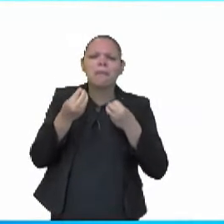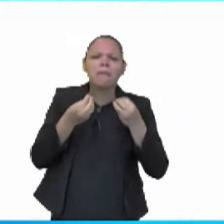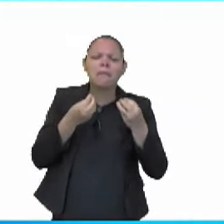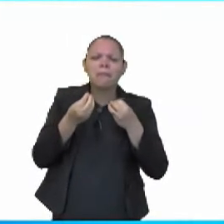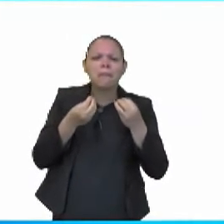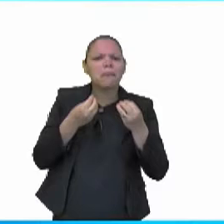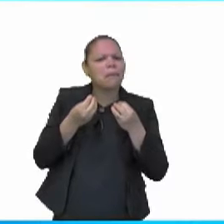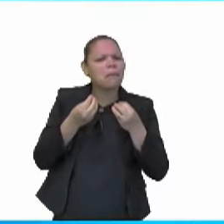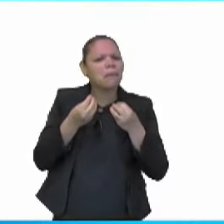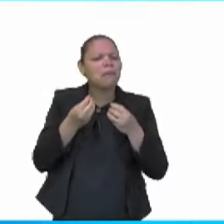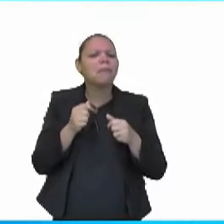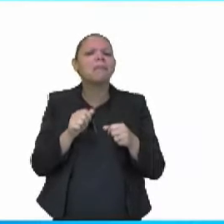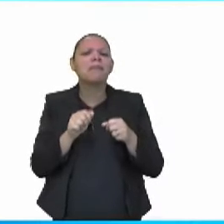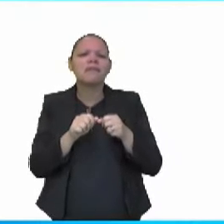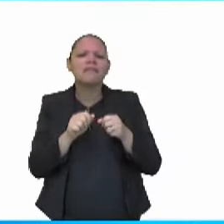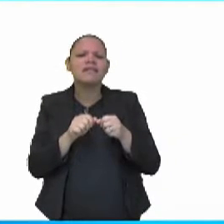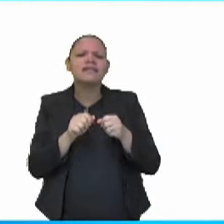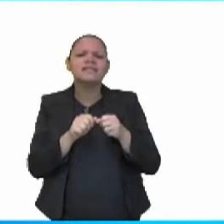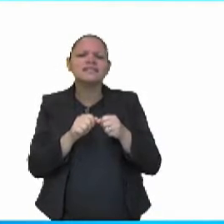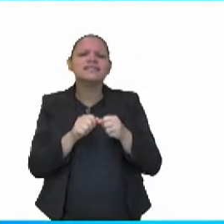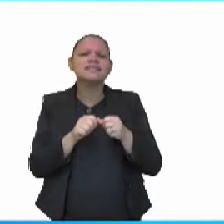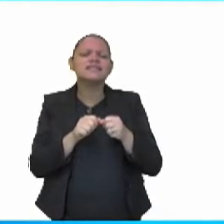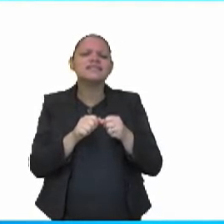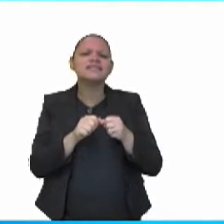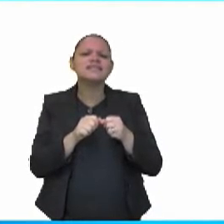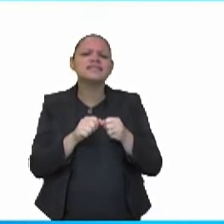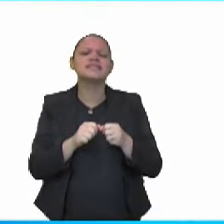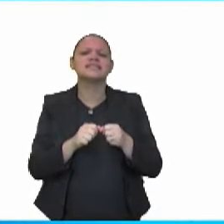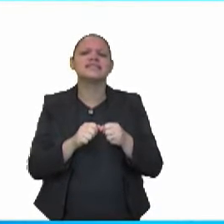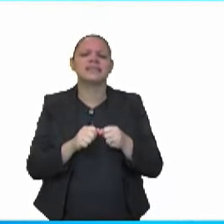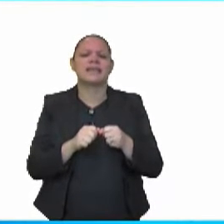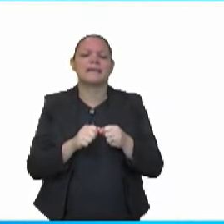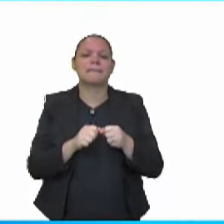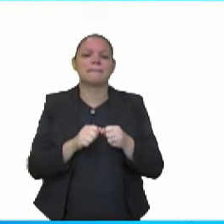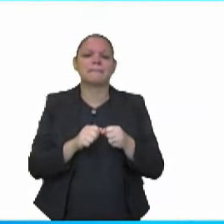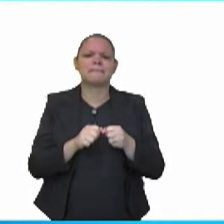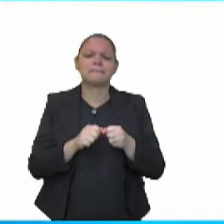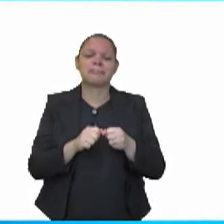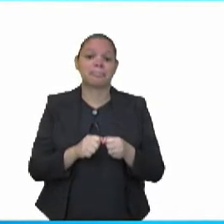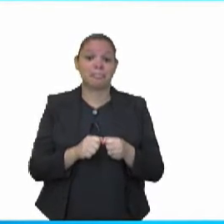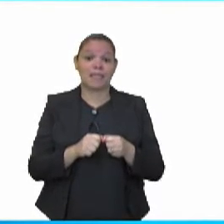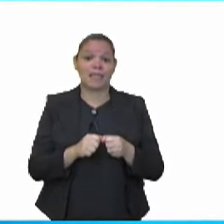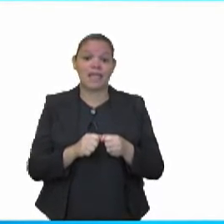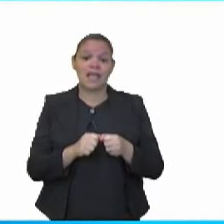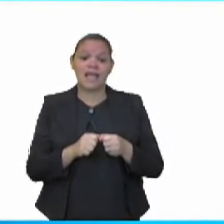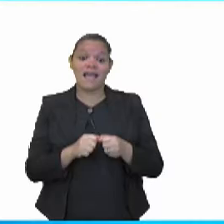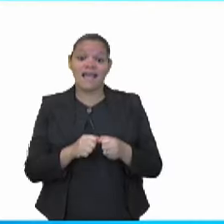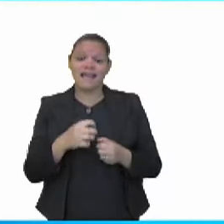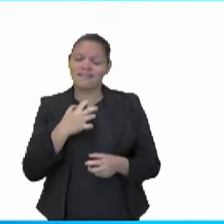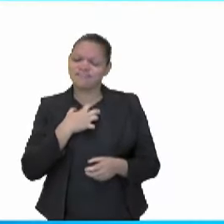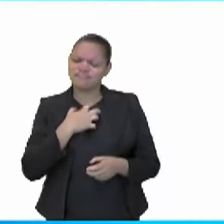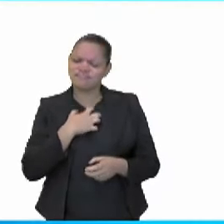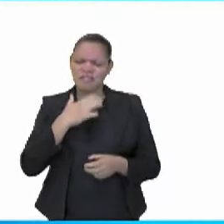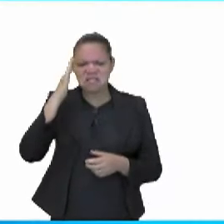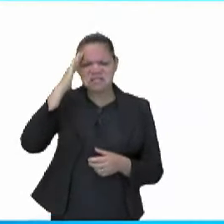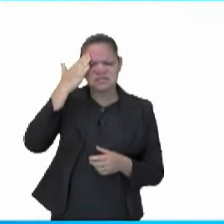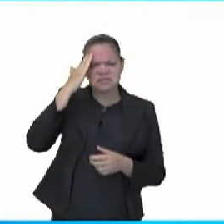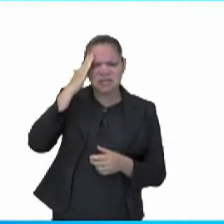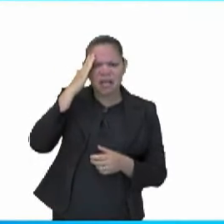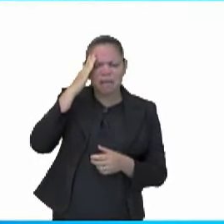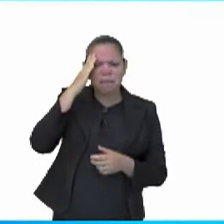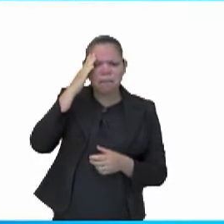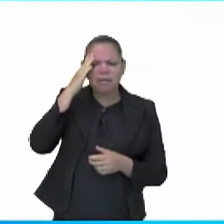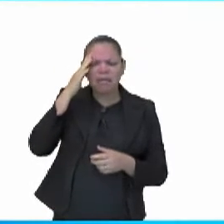sua. Vamos às perguntinhas? Vamos lá. Bem, Tiago, gostaríamos de saber em qual escola da rede